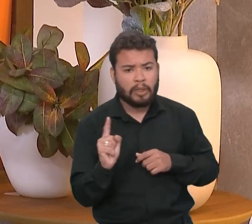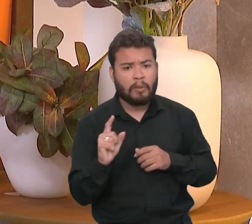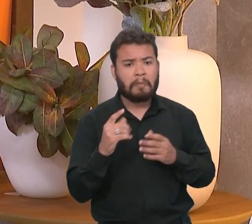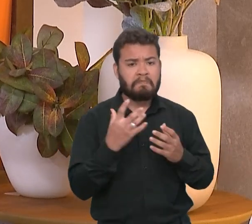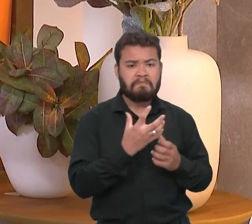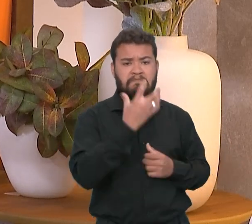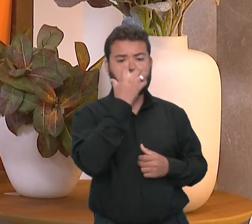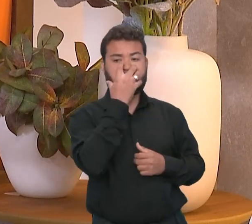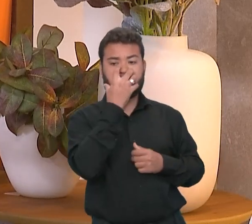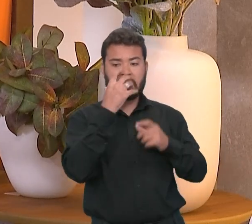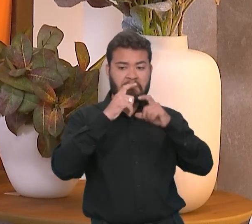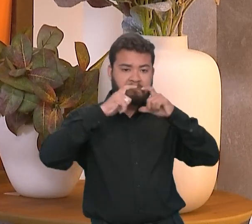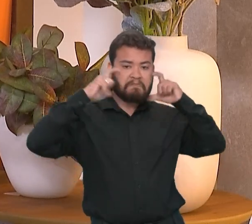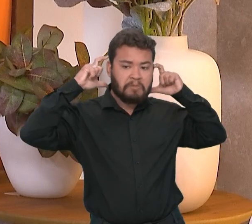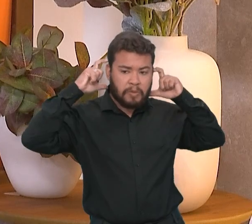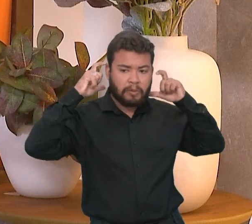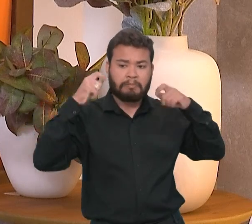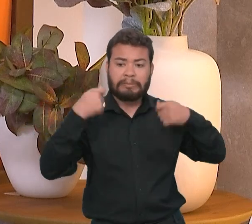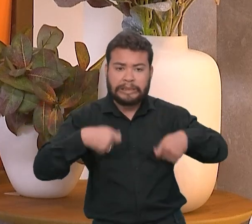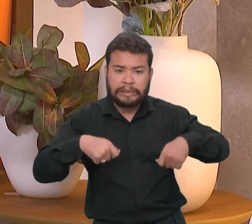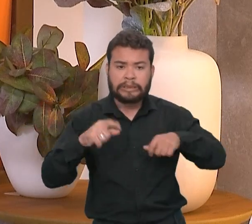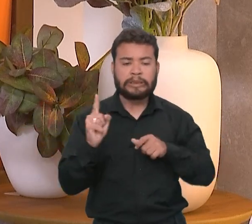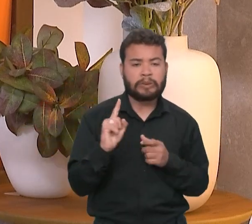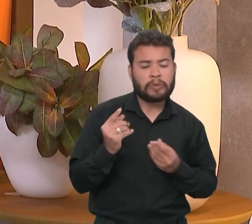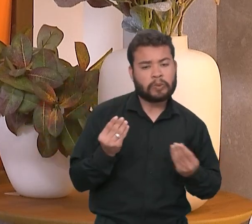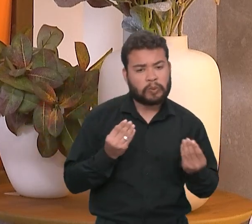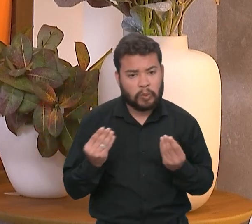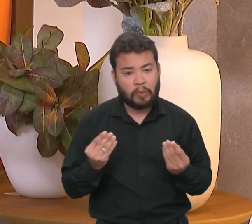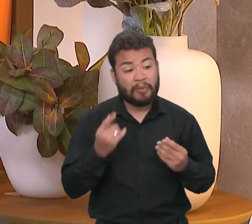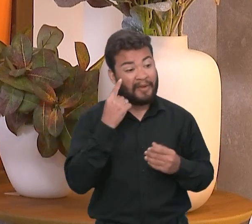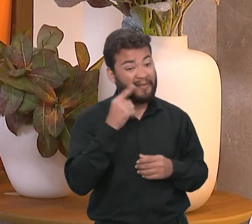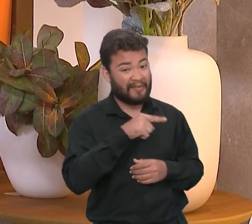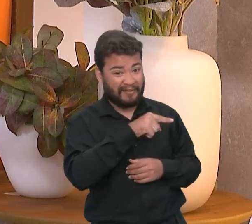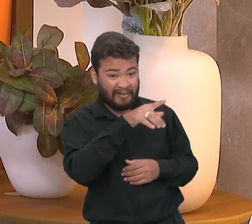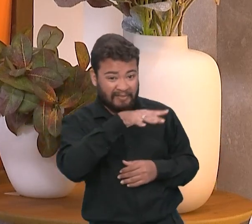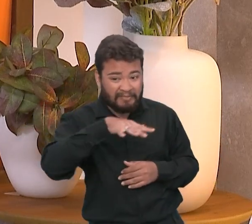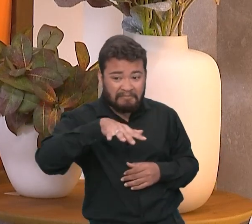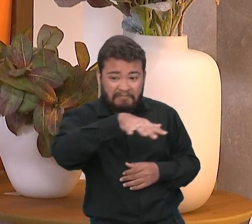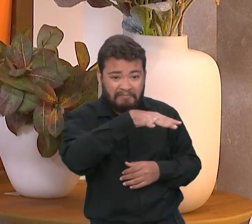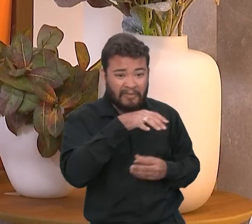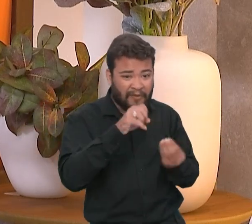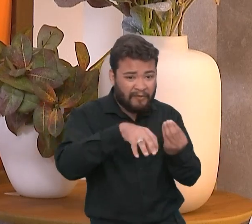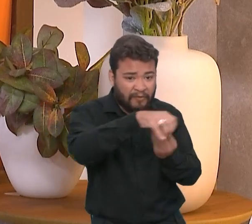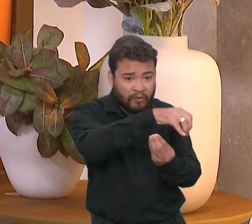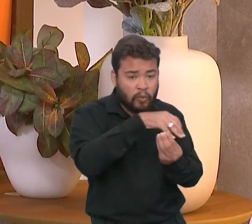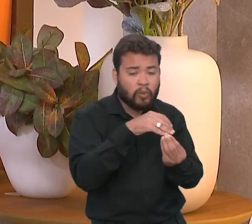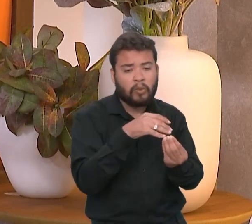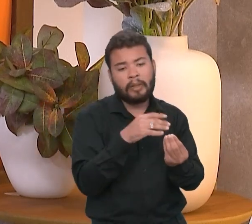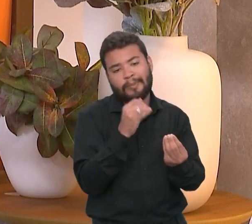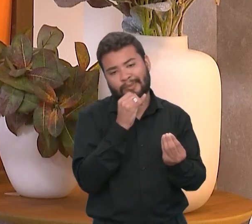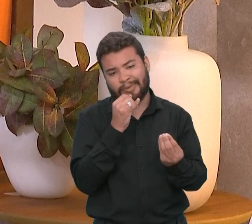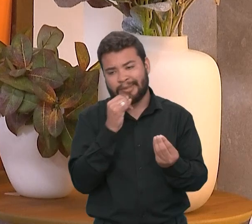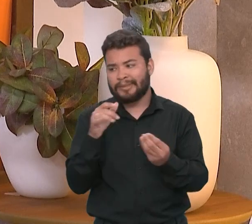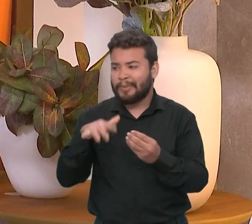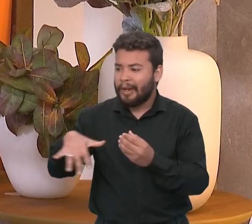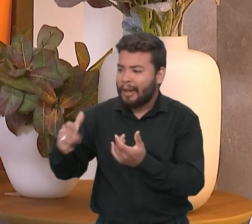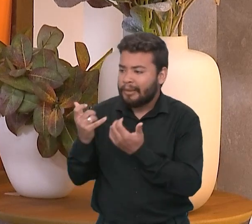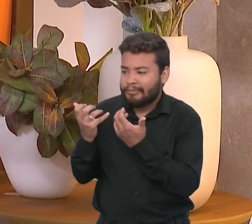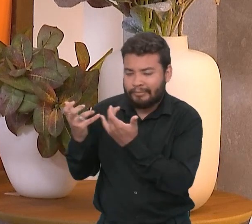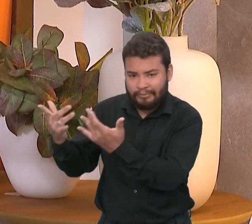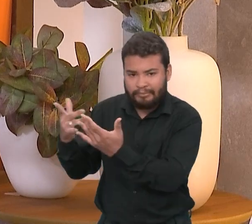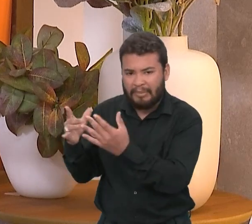E a partir daí, a gente também está verificando se esses fungos que estão lá nas cavernas têm potencial para matar insetos que são praga da agricultura,